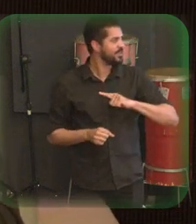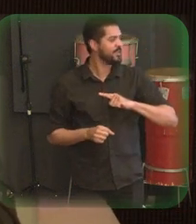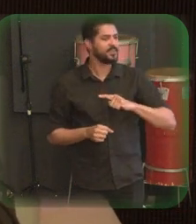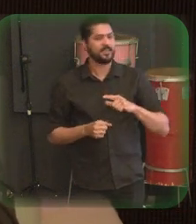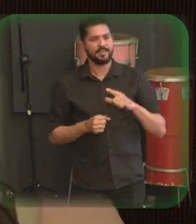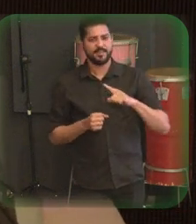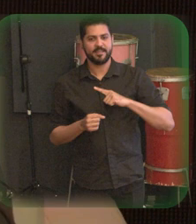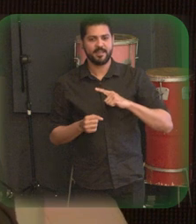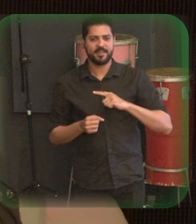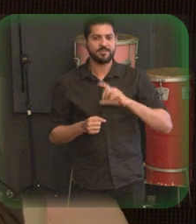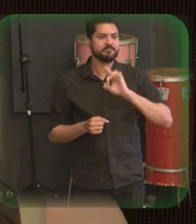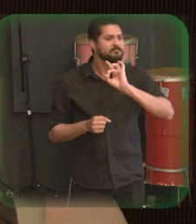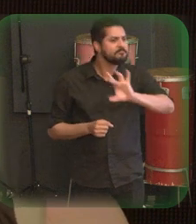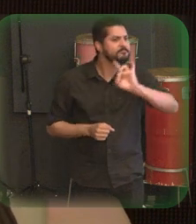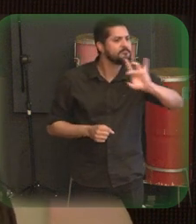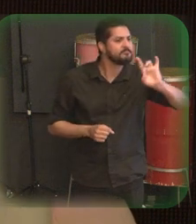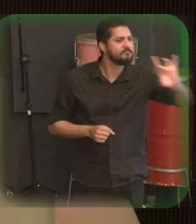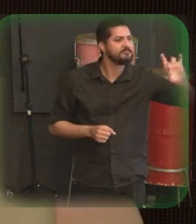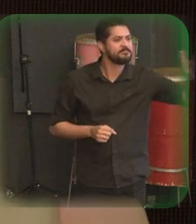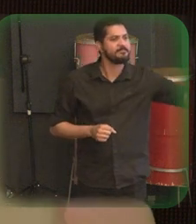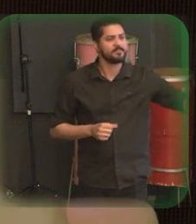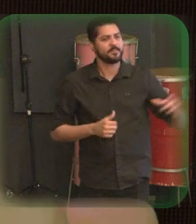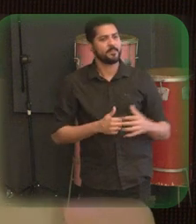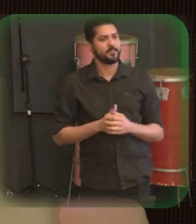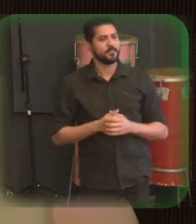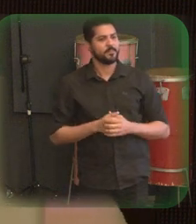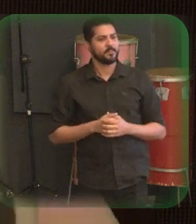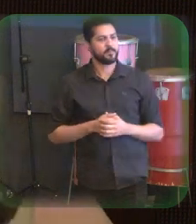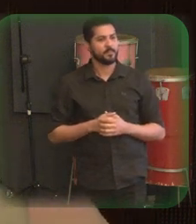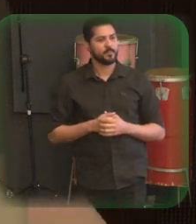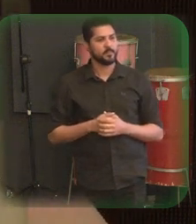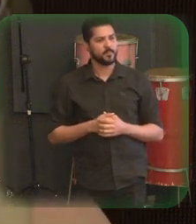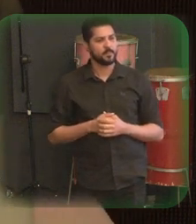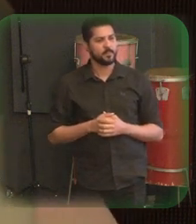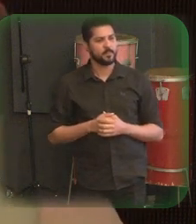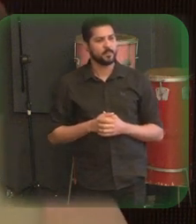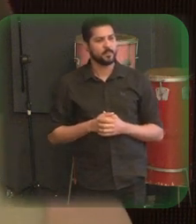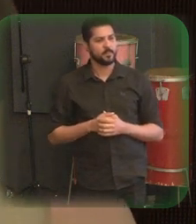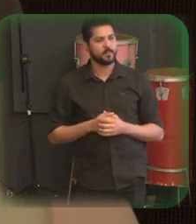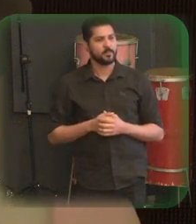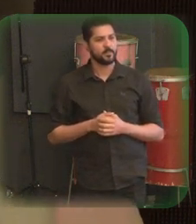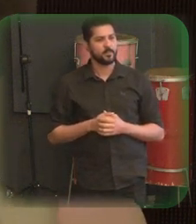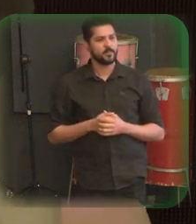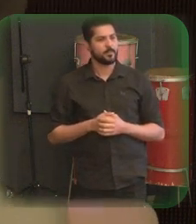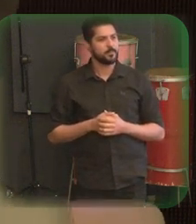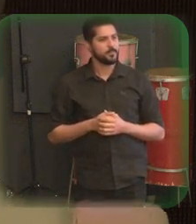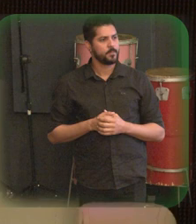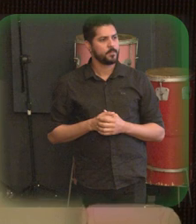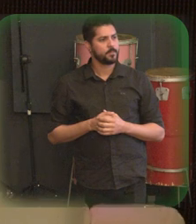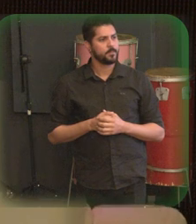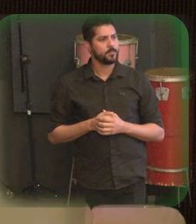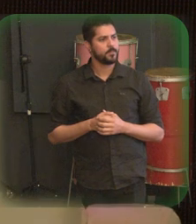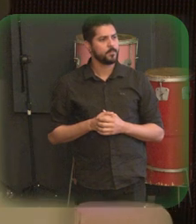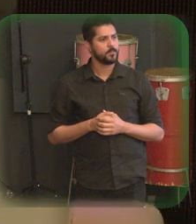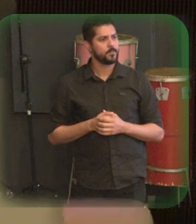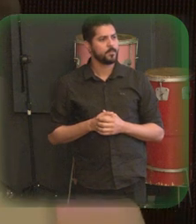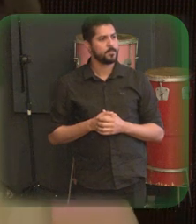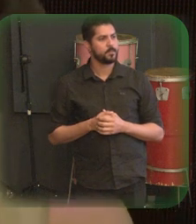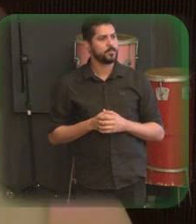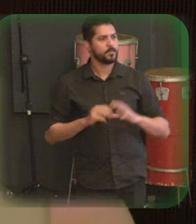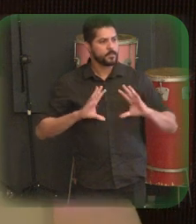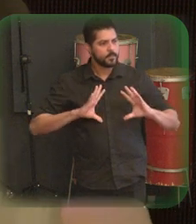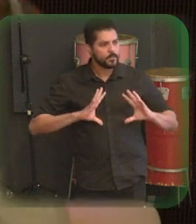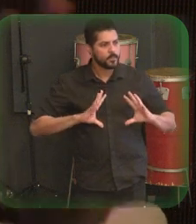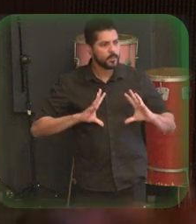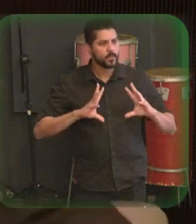professor Marivaldo, George, professor Adalberto, conhecido como Kumaru, Luciana, enfim, James está por aí,